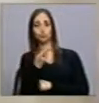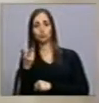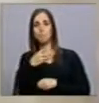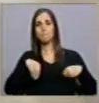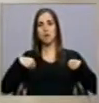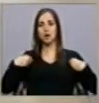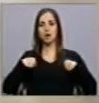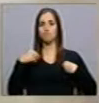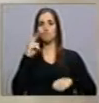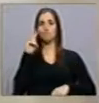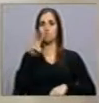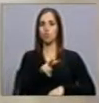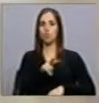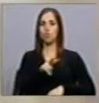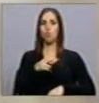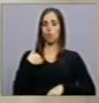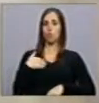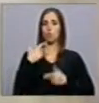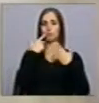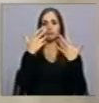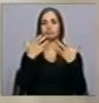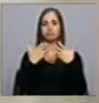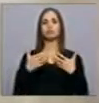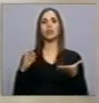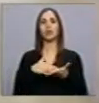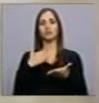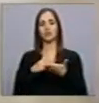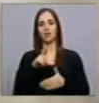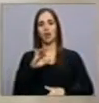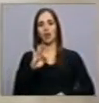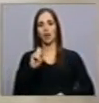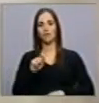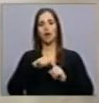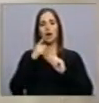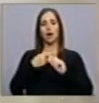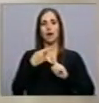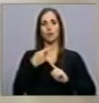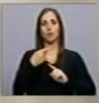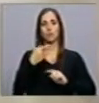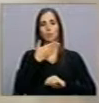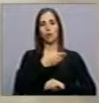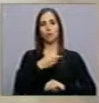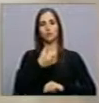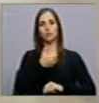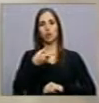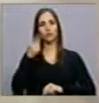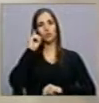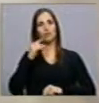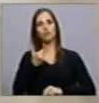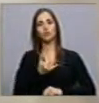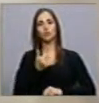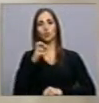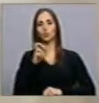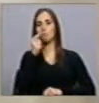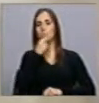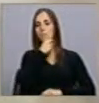aqui a ver e que tiveram honras de destaque na revista Life na altura. Estamos a falar de 28 de maio de 1959 e são os macacos Able e